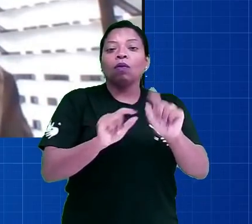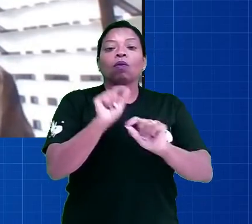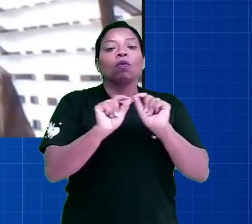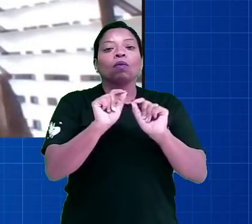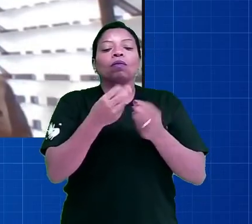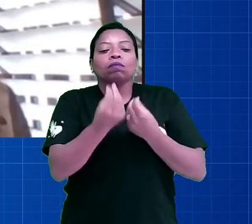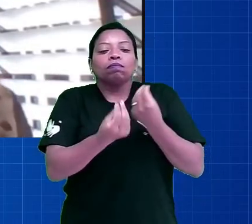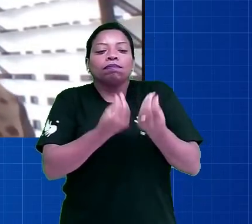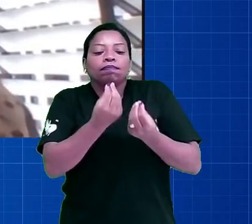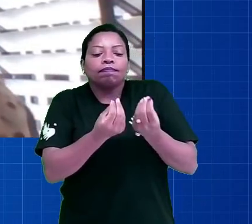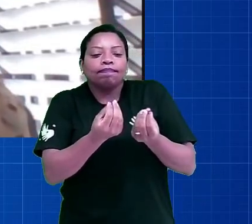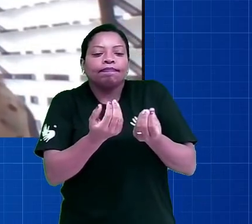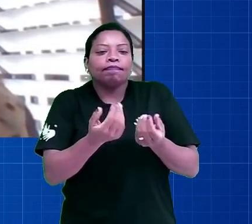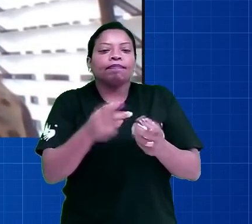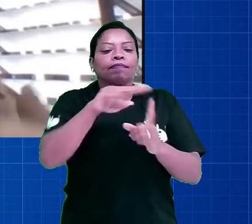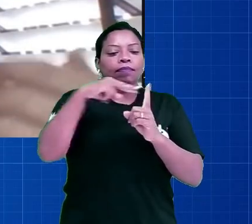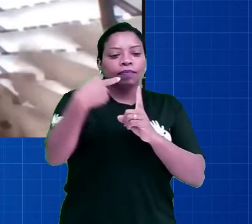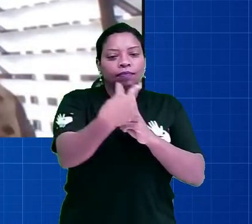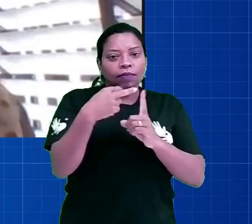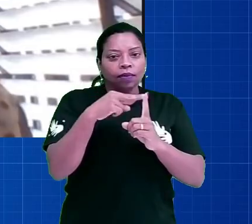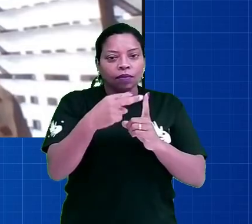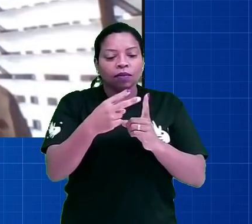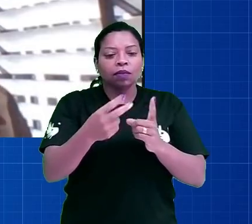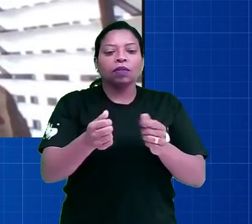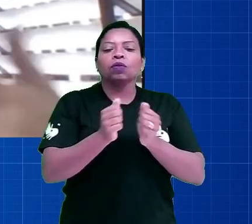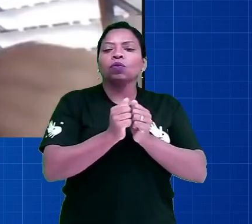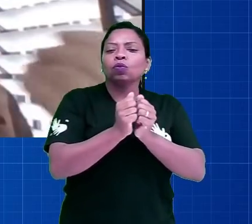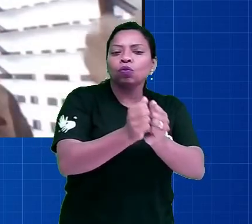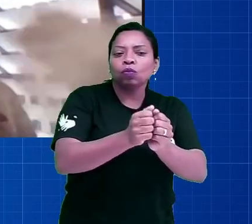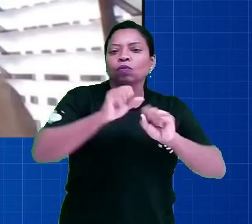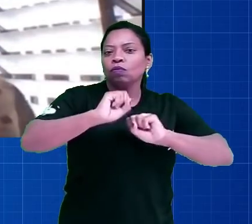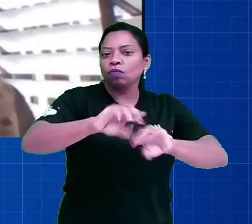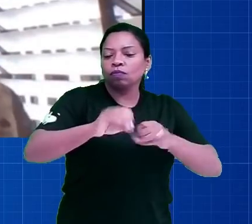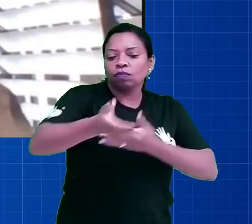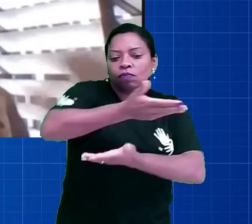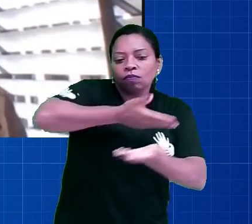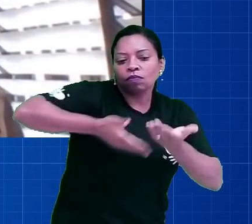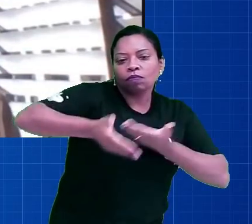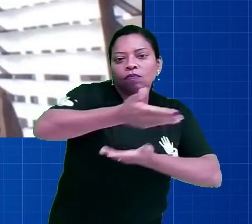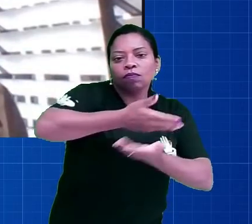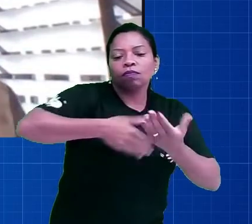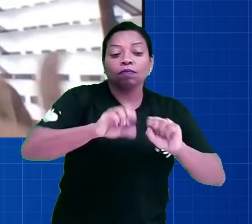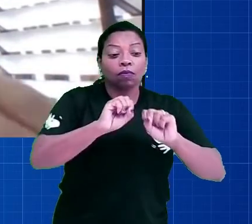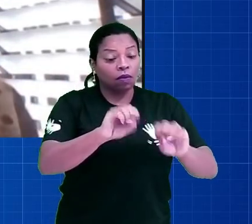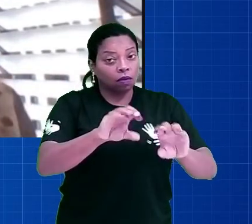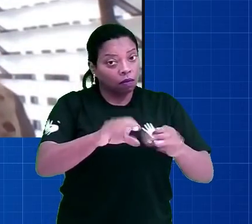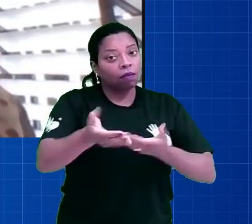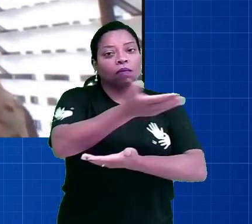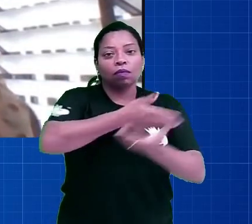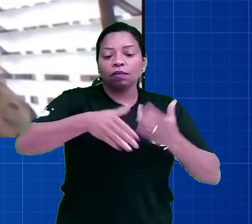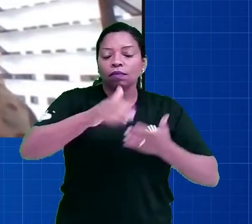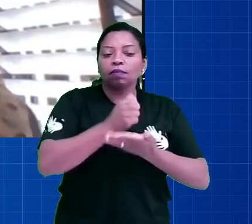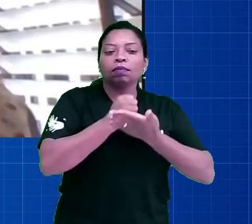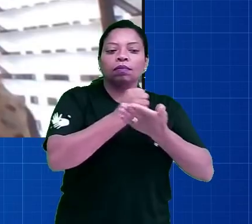americano que se inicia, e essa perspectiva de coensino, de ensino colaborativo, ela